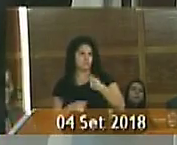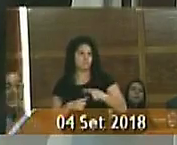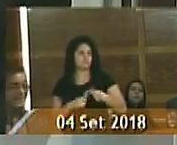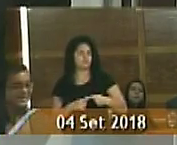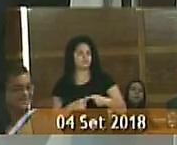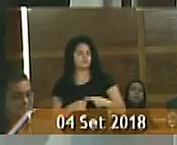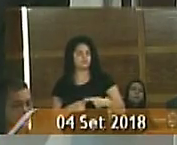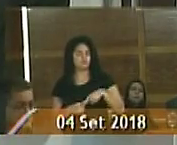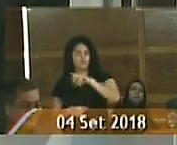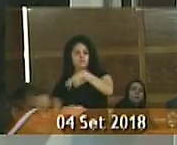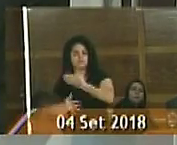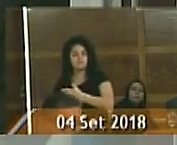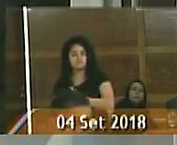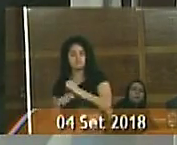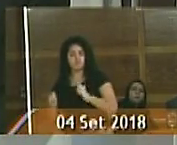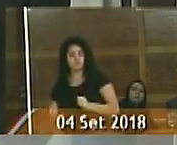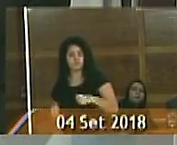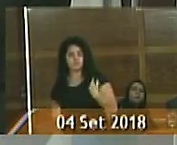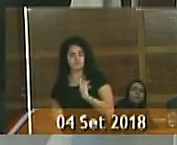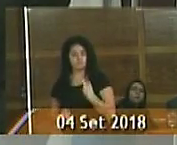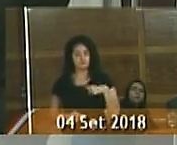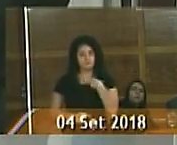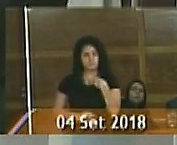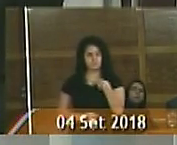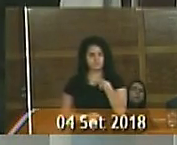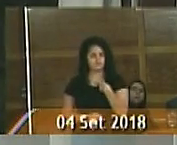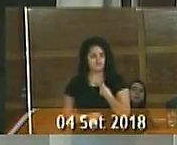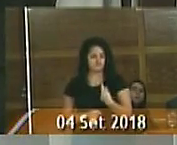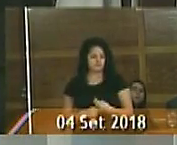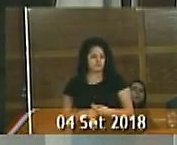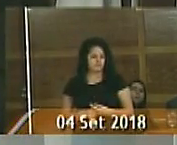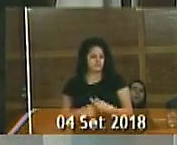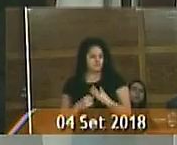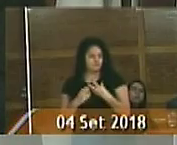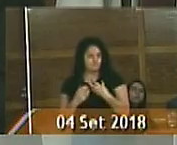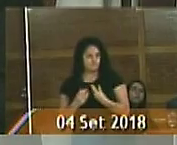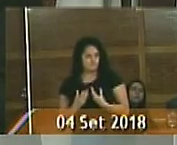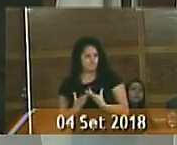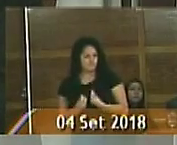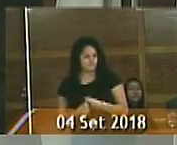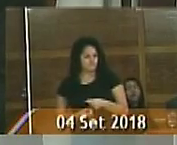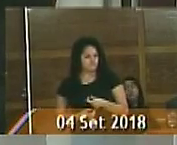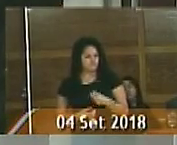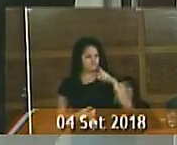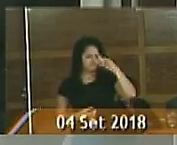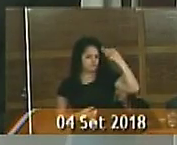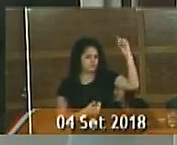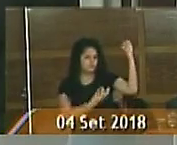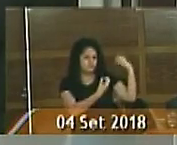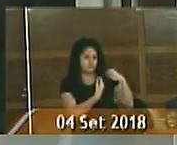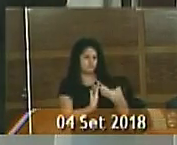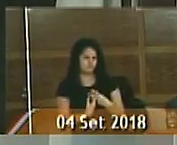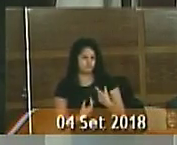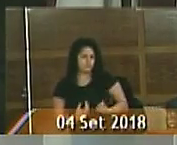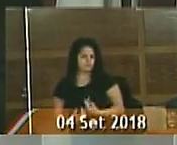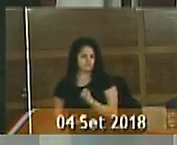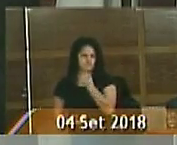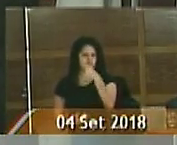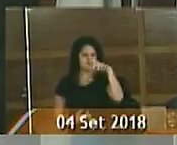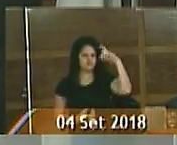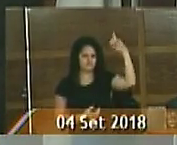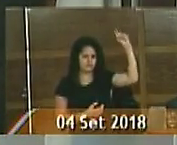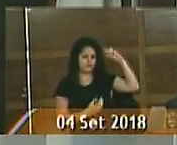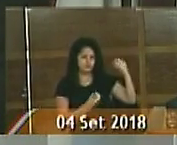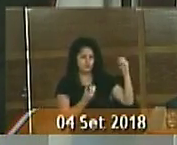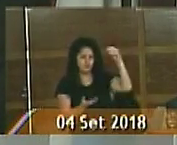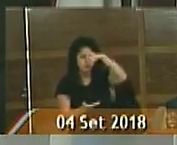outros municípios podem e nós não podemos. Com tanta fatura que Deus nos deu, a riqueza que Deus colocou aqui.